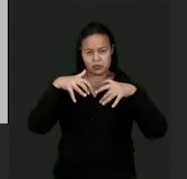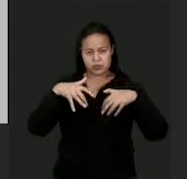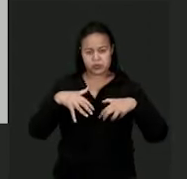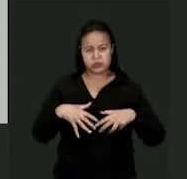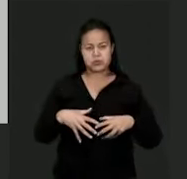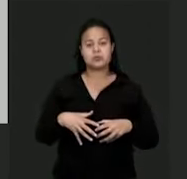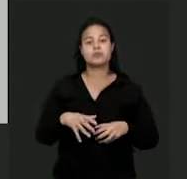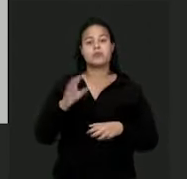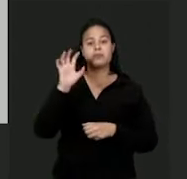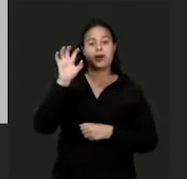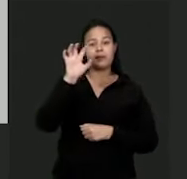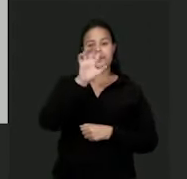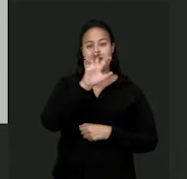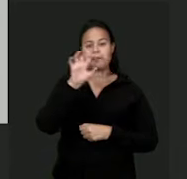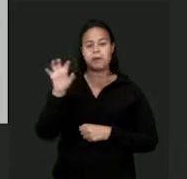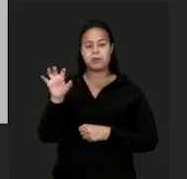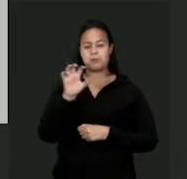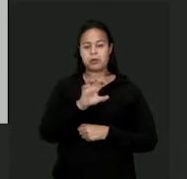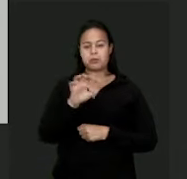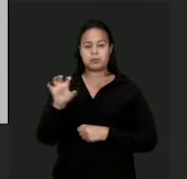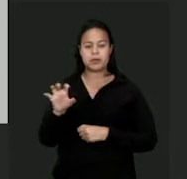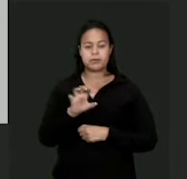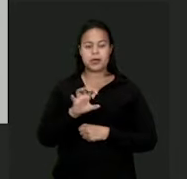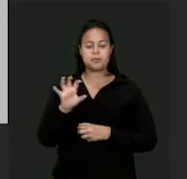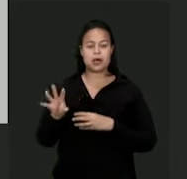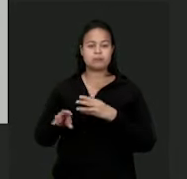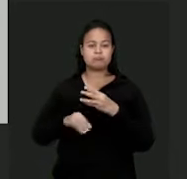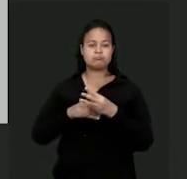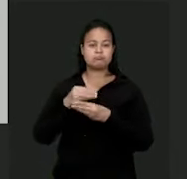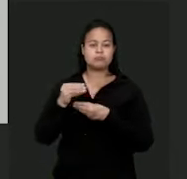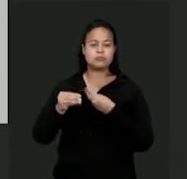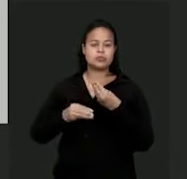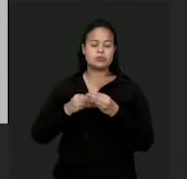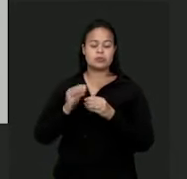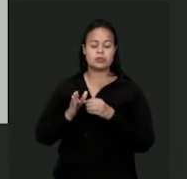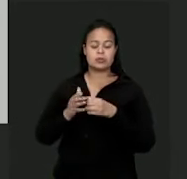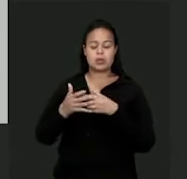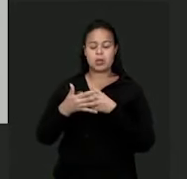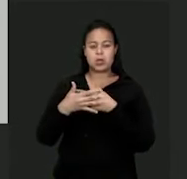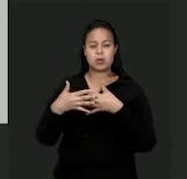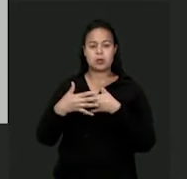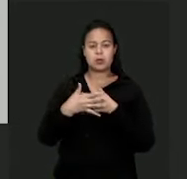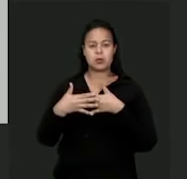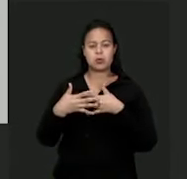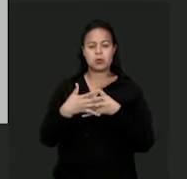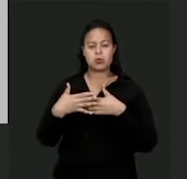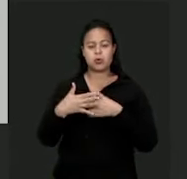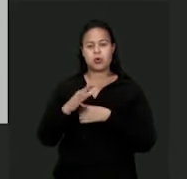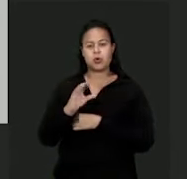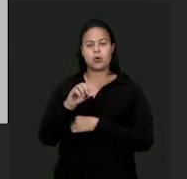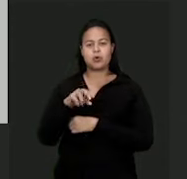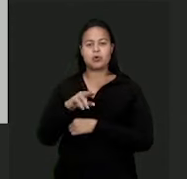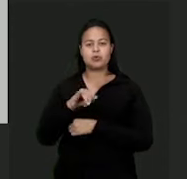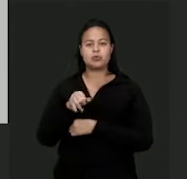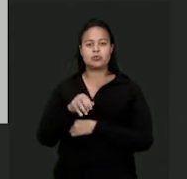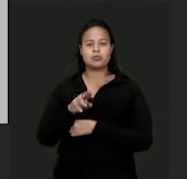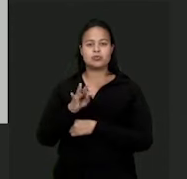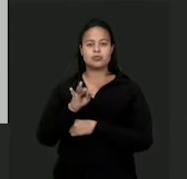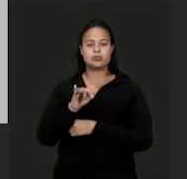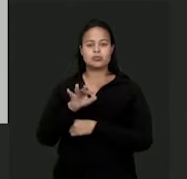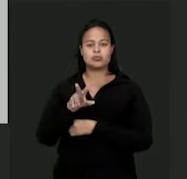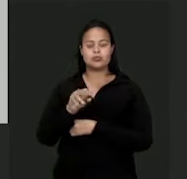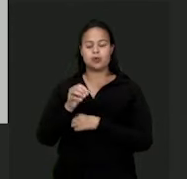nervosas, axônios, que são envolvidos por uma capa de tecido conjuntivo. Então, onde que a gente pode observar